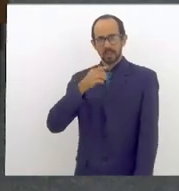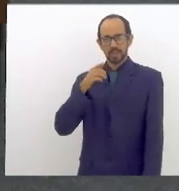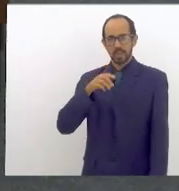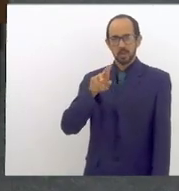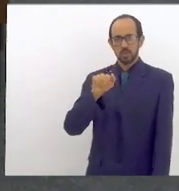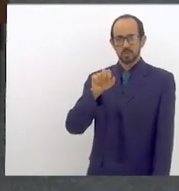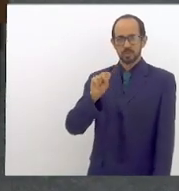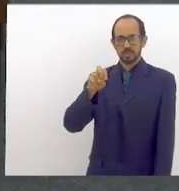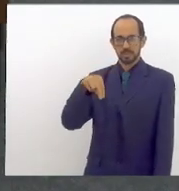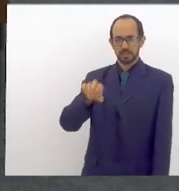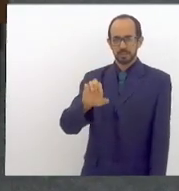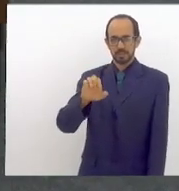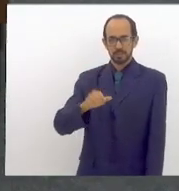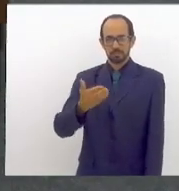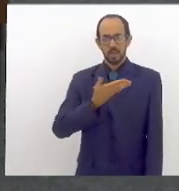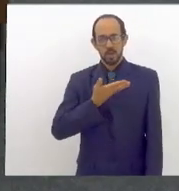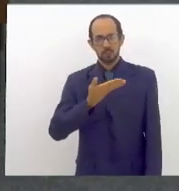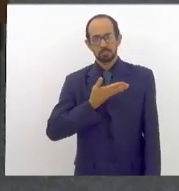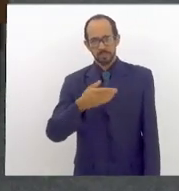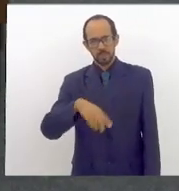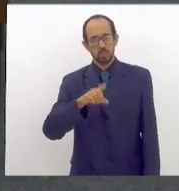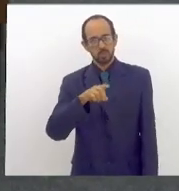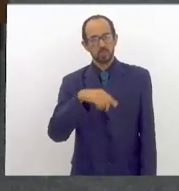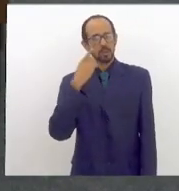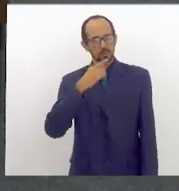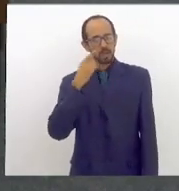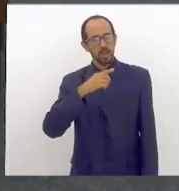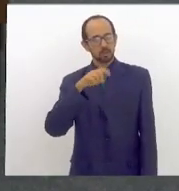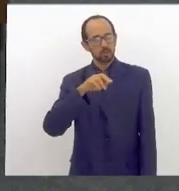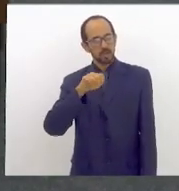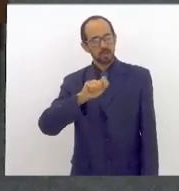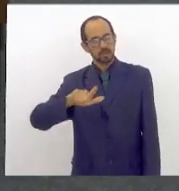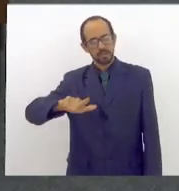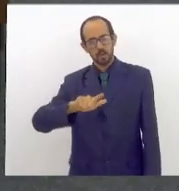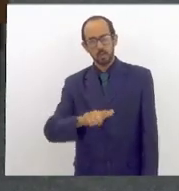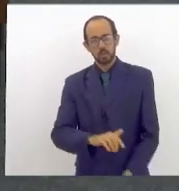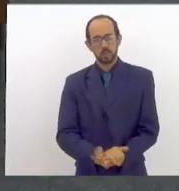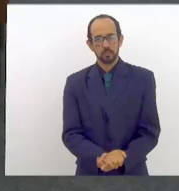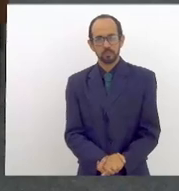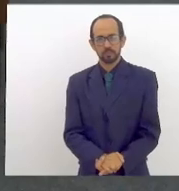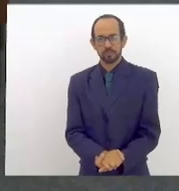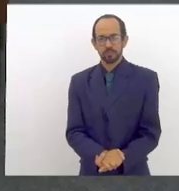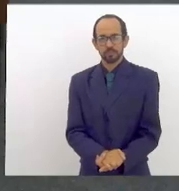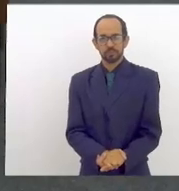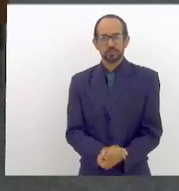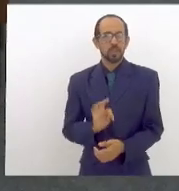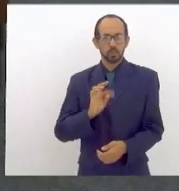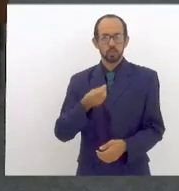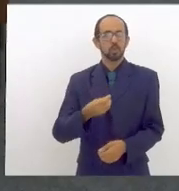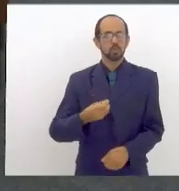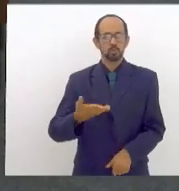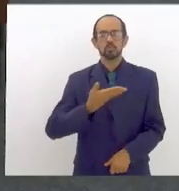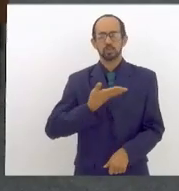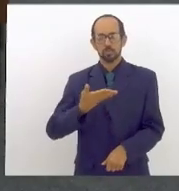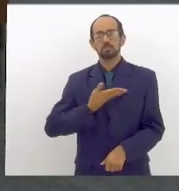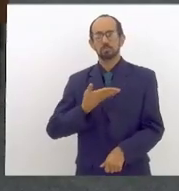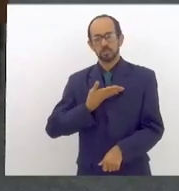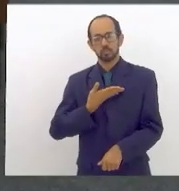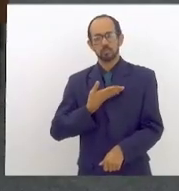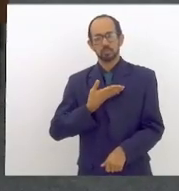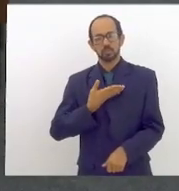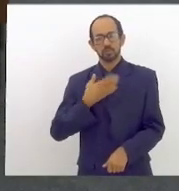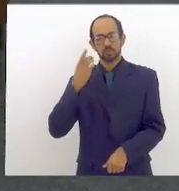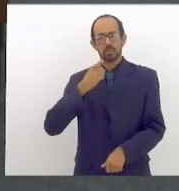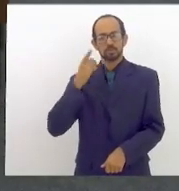deleta amiga meu grande amigo deputado Daniel librelon todos companheiros e companheiras deputada